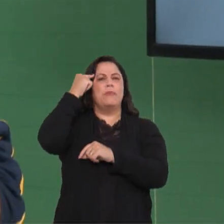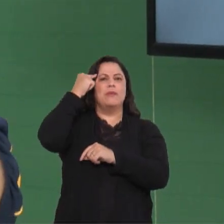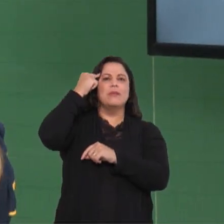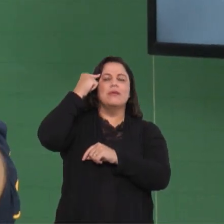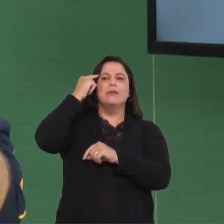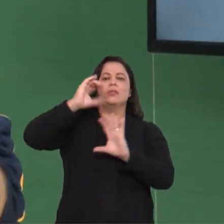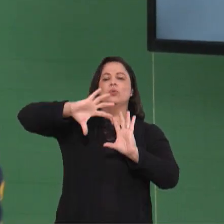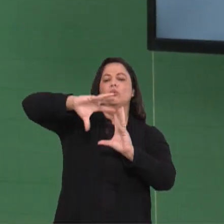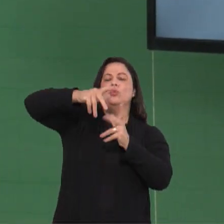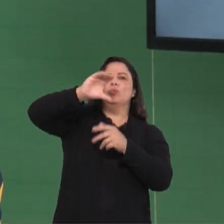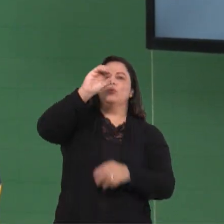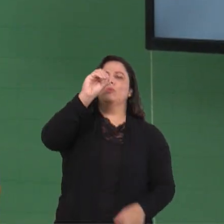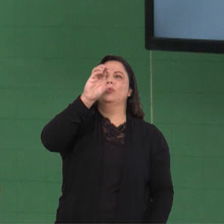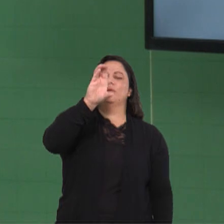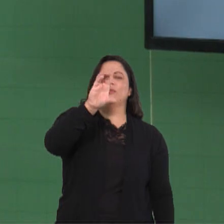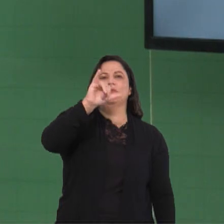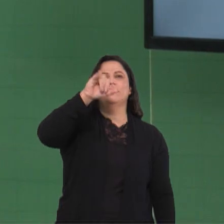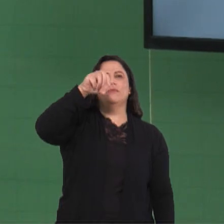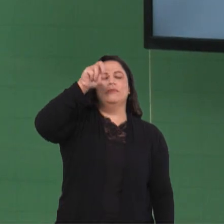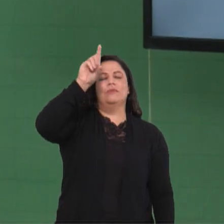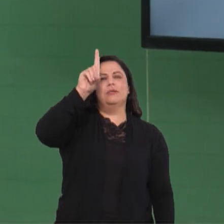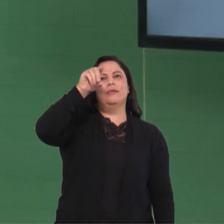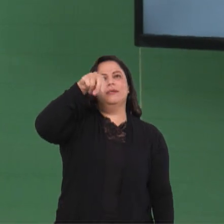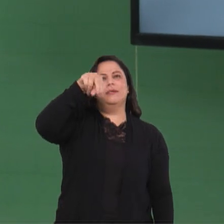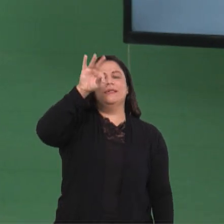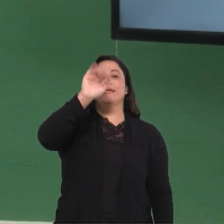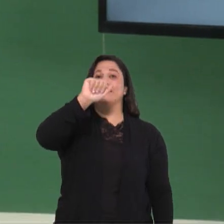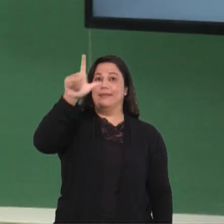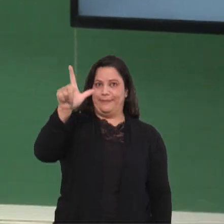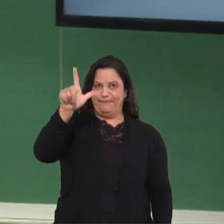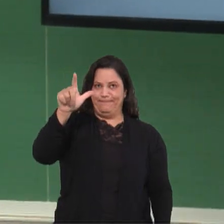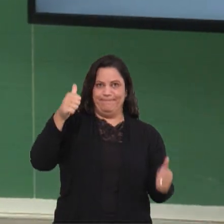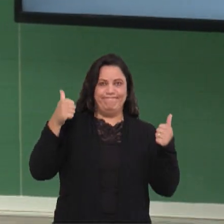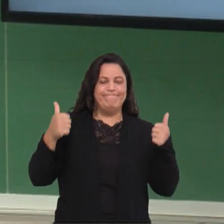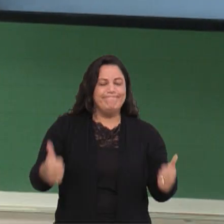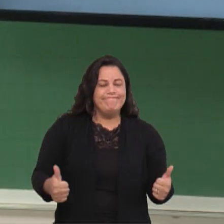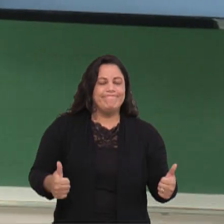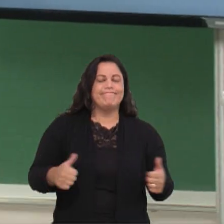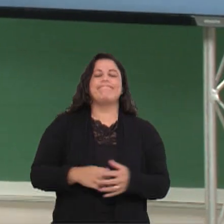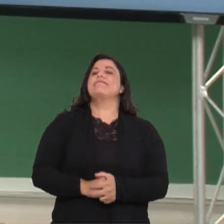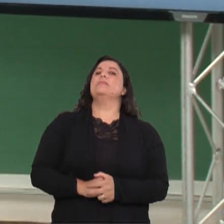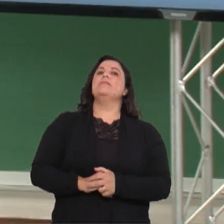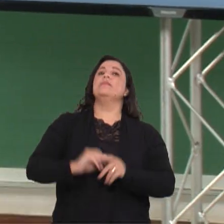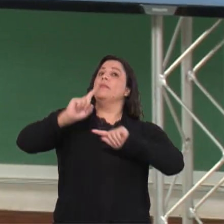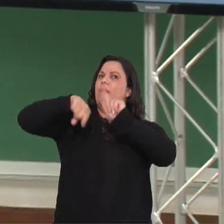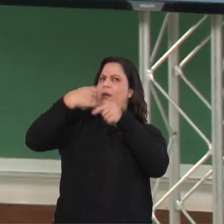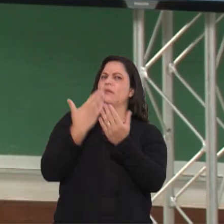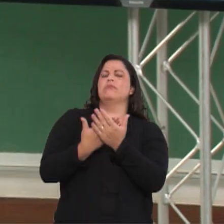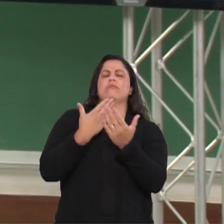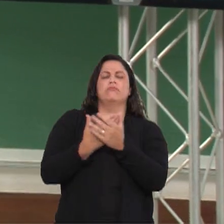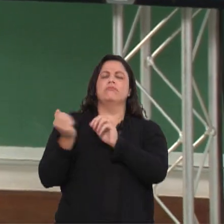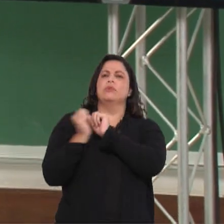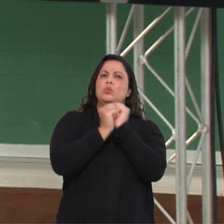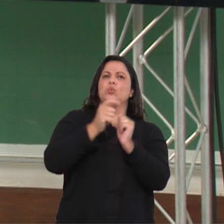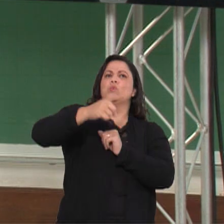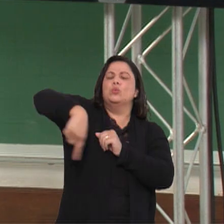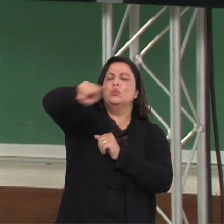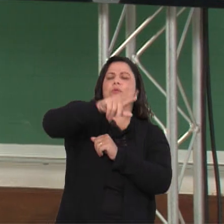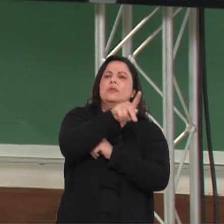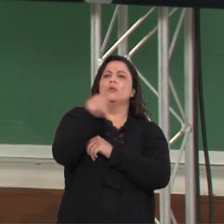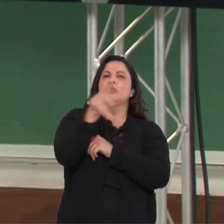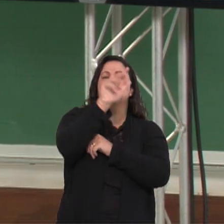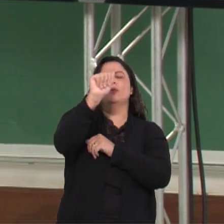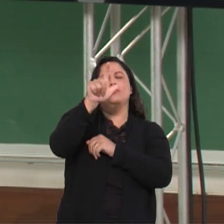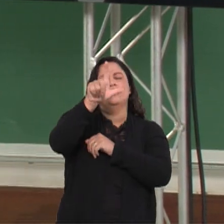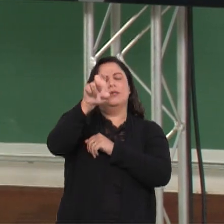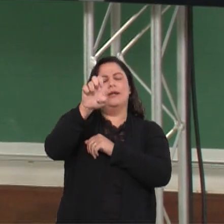tá? Pessoas, a partir da próxima aula, quem vai estar com vocês é o professor Alexandre, tá? Tenho certeza que vocês vão gostar dele.